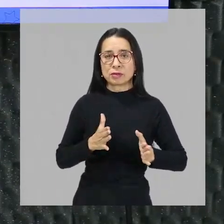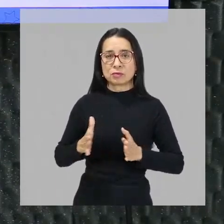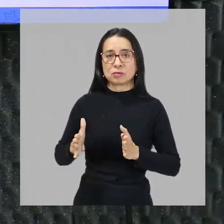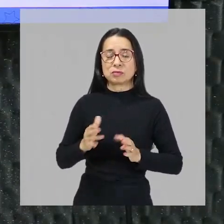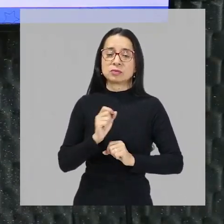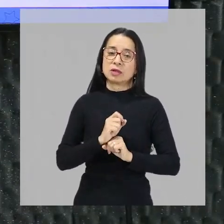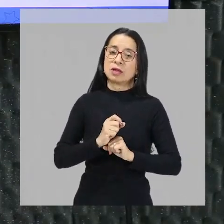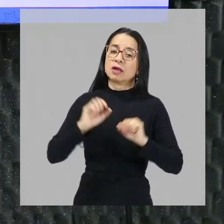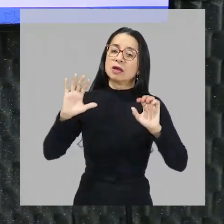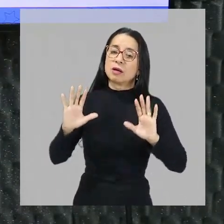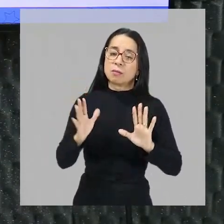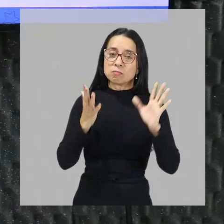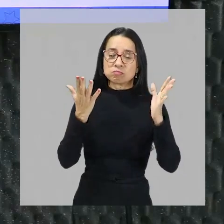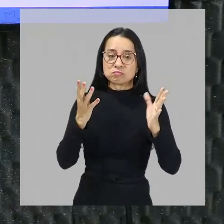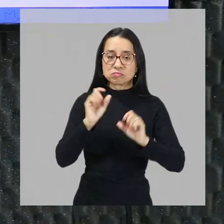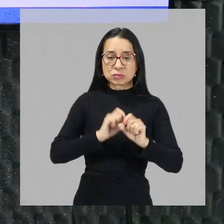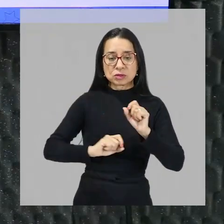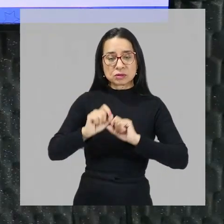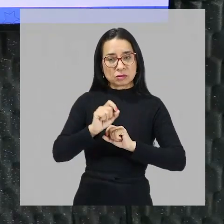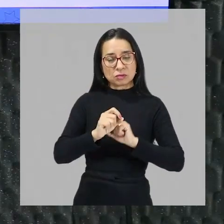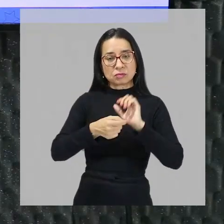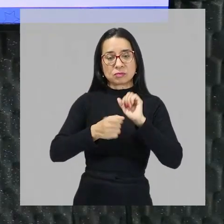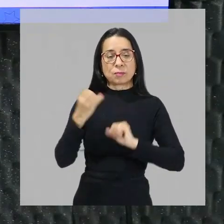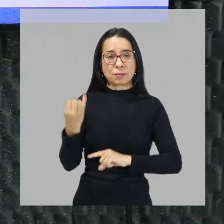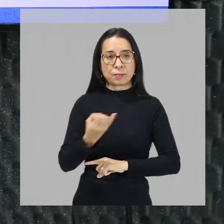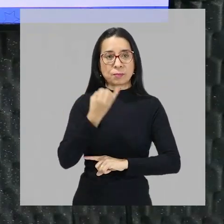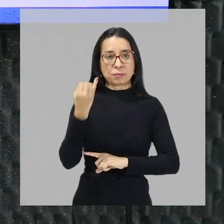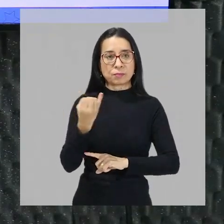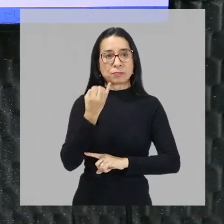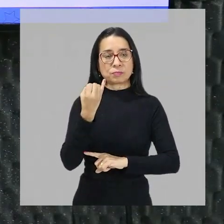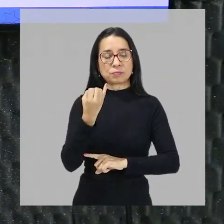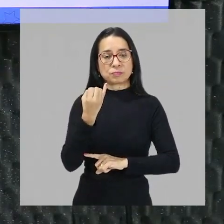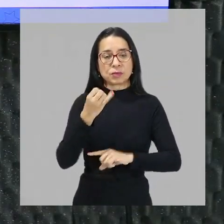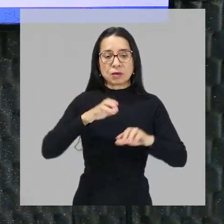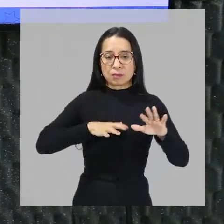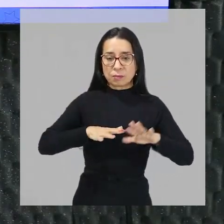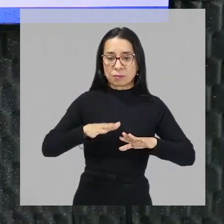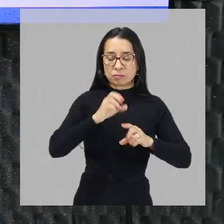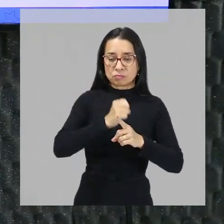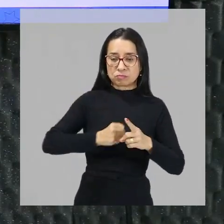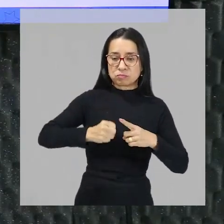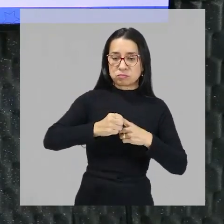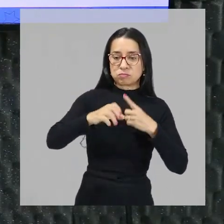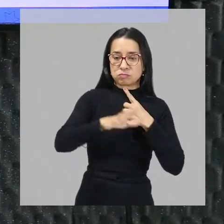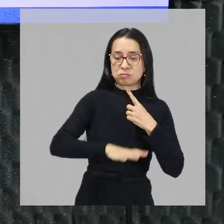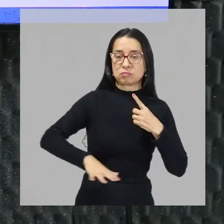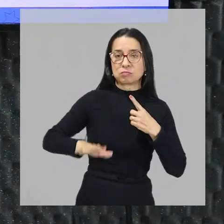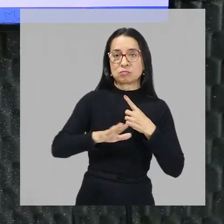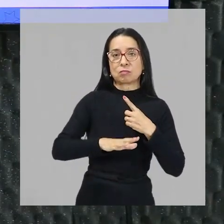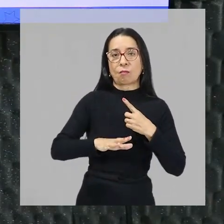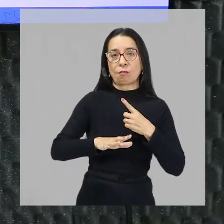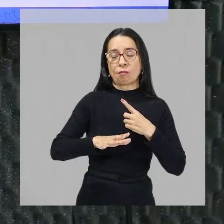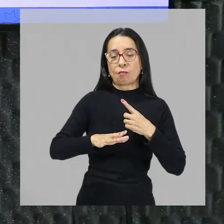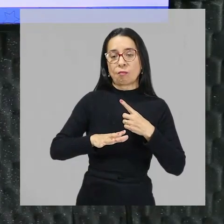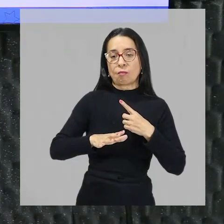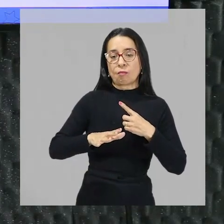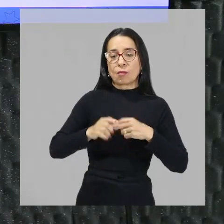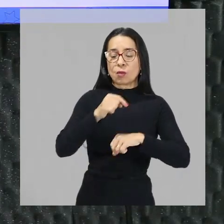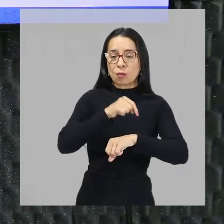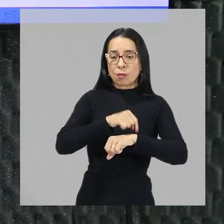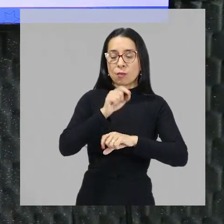ela foi extremamente importante, essa mobilização social, o momento que as